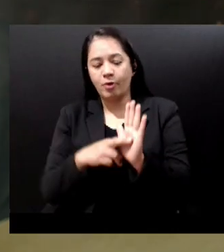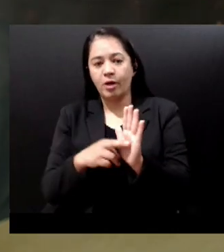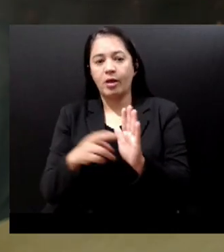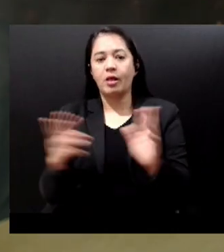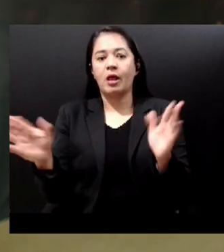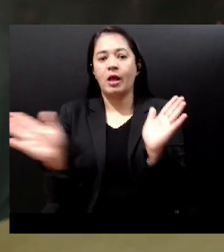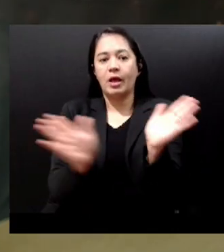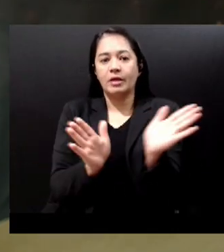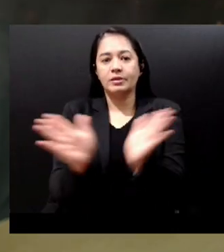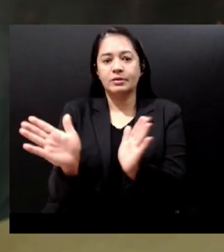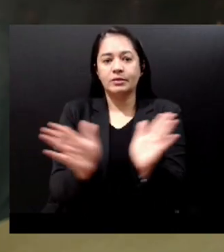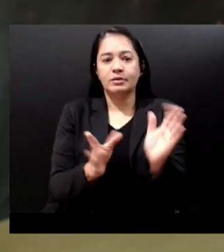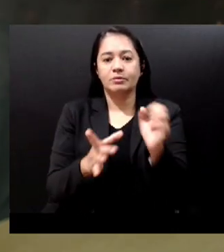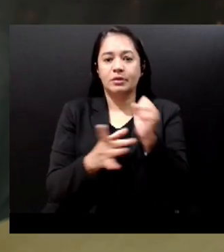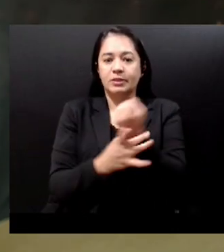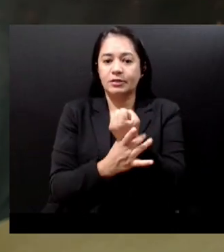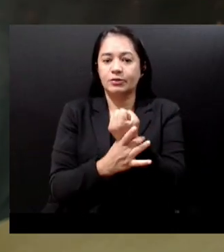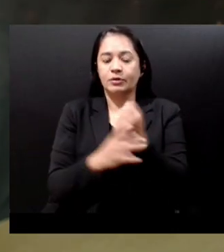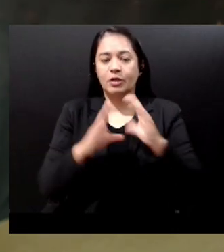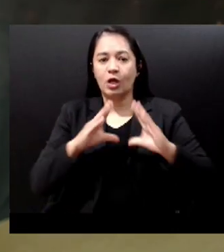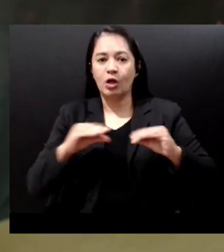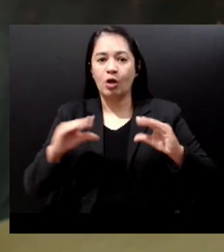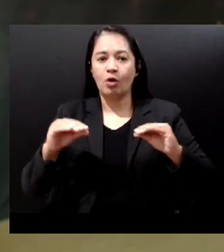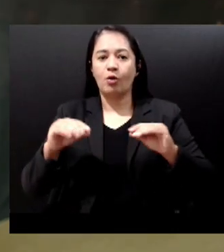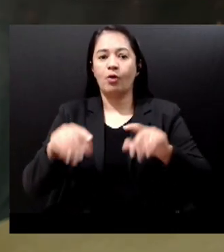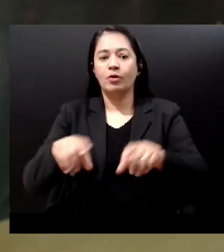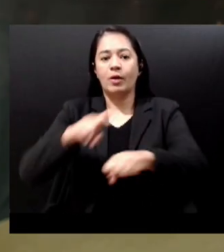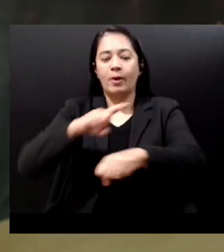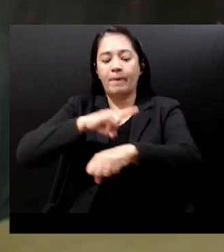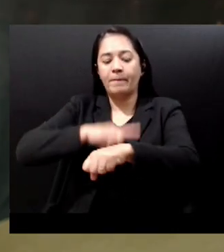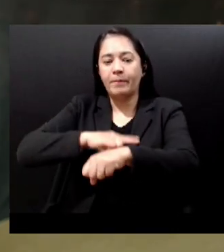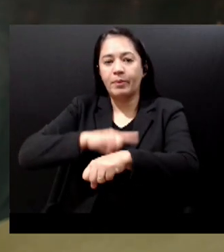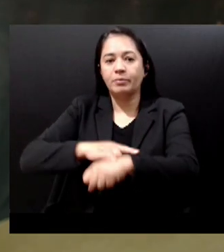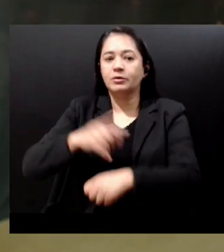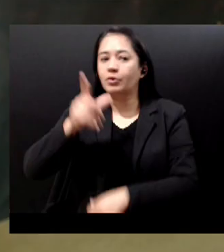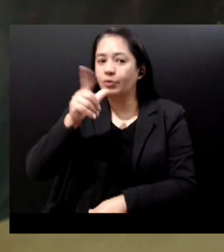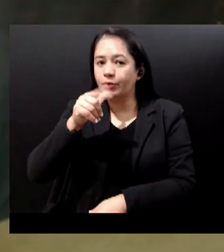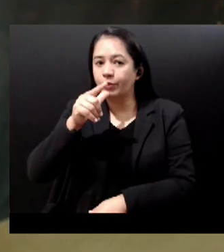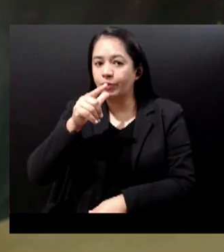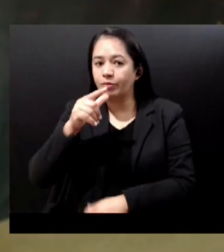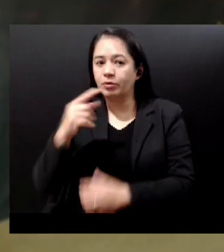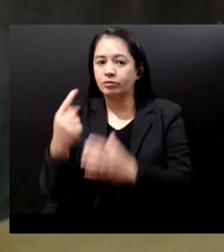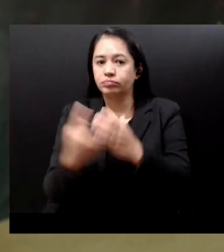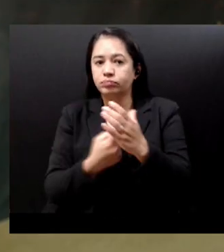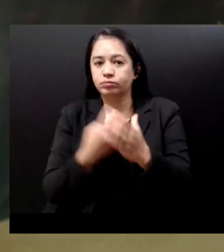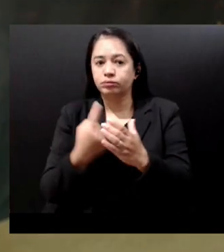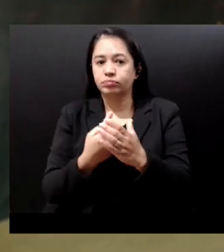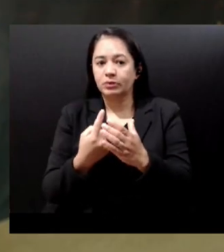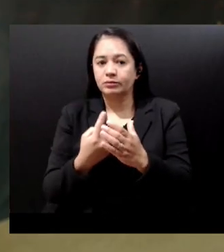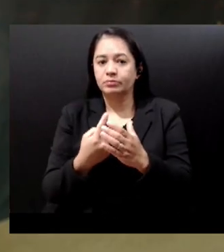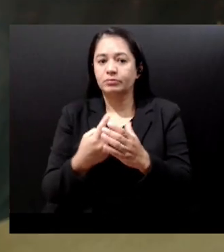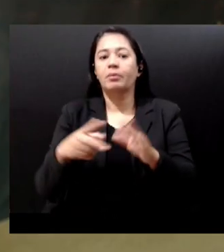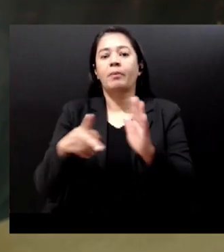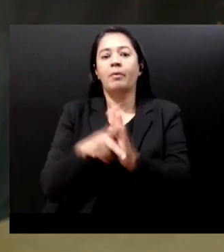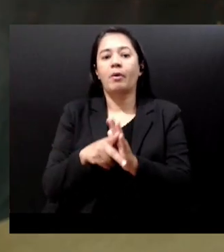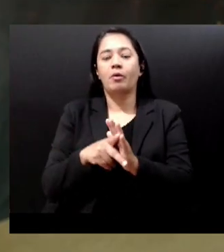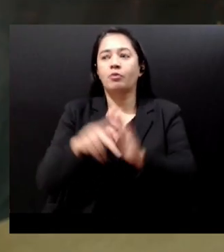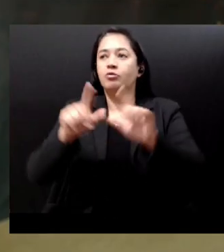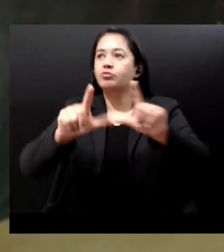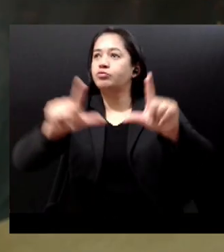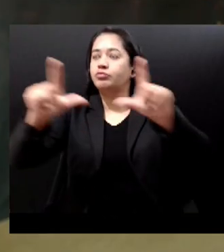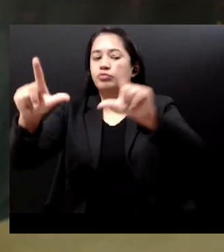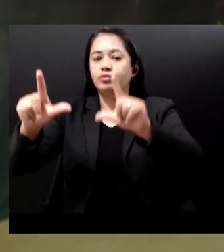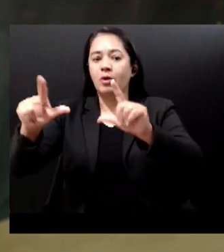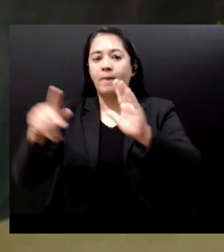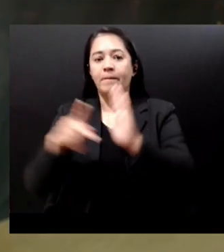conforto, como a instalação de sanitários e bebedouros, porta giratória com detector de metais, painéis opacos nos caixas e sistema